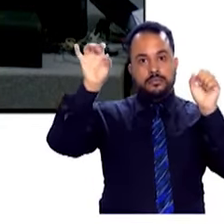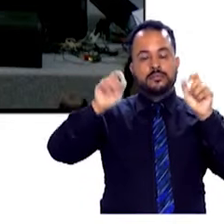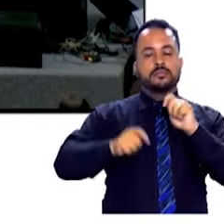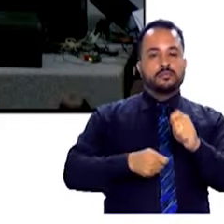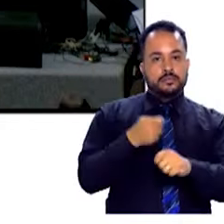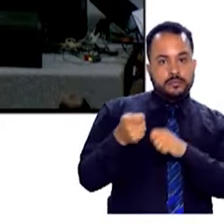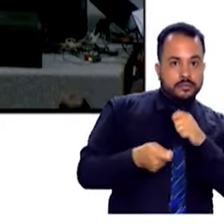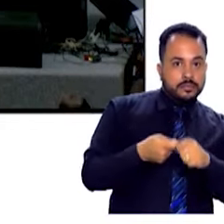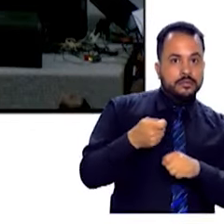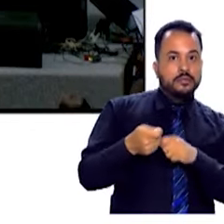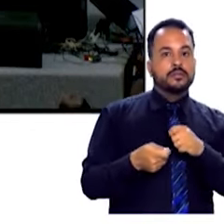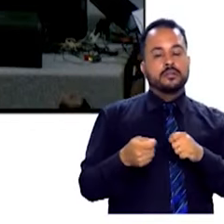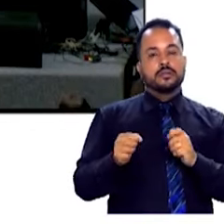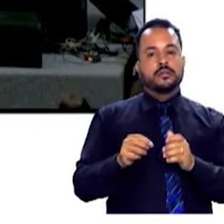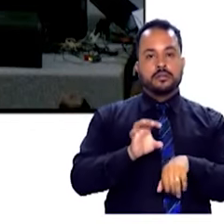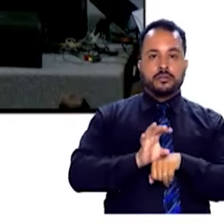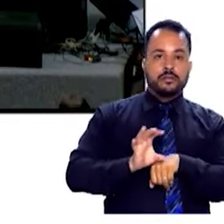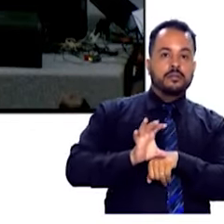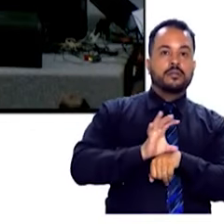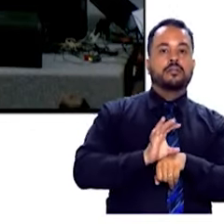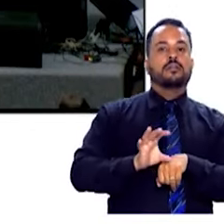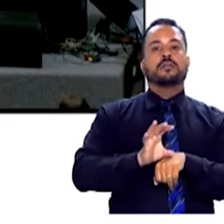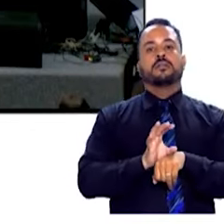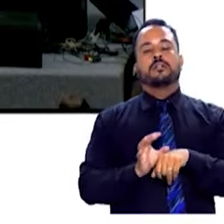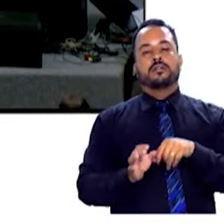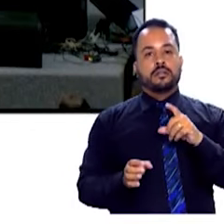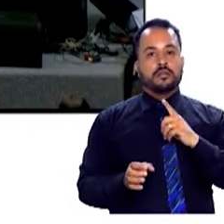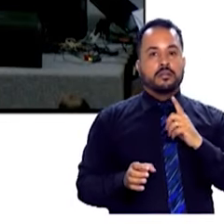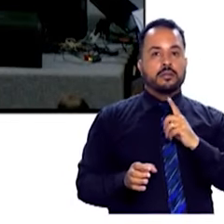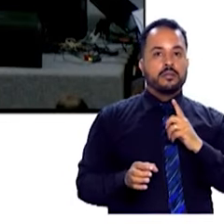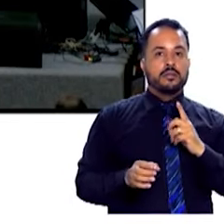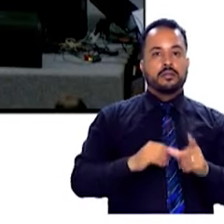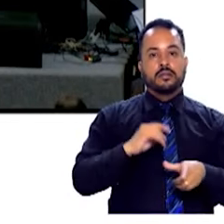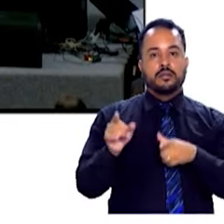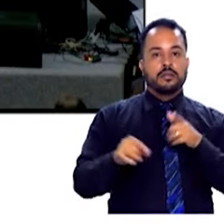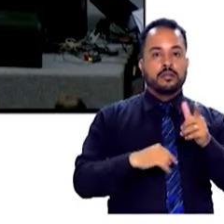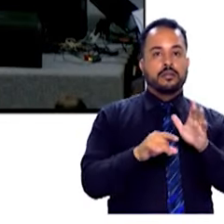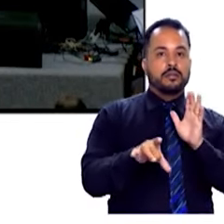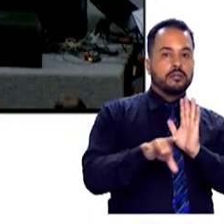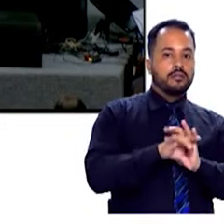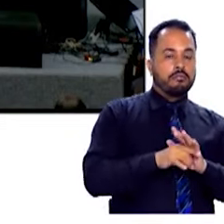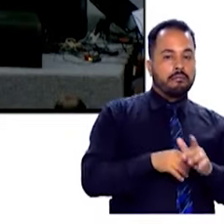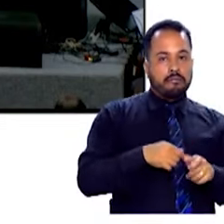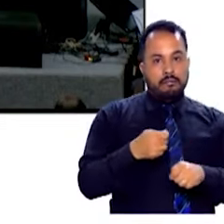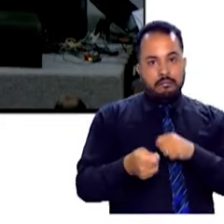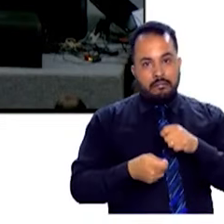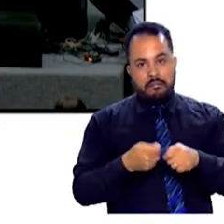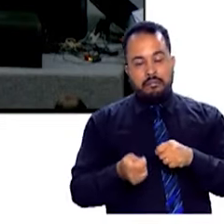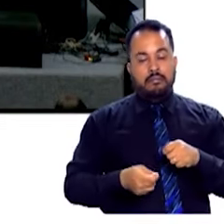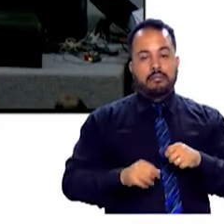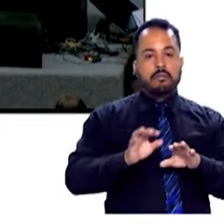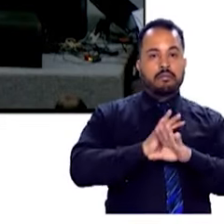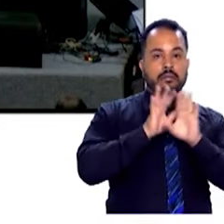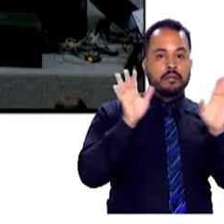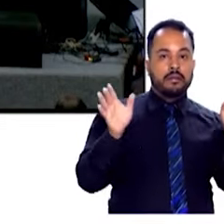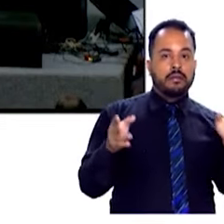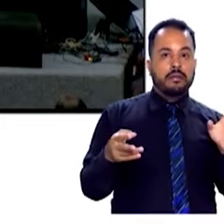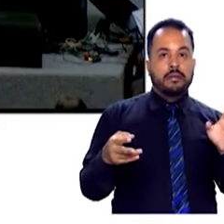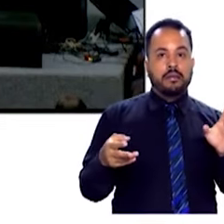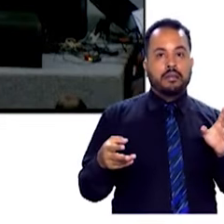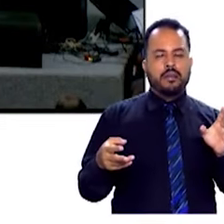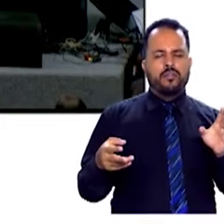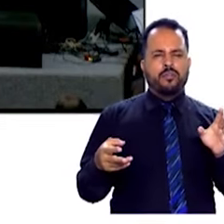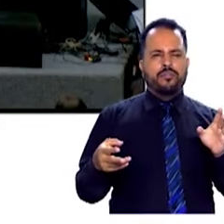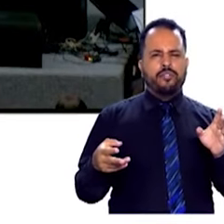estranho de constitucionalidade porque eles eles podem dizer que uma certa legislação que não fez uma revogação explícita está em conflito com